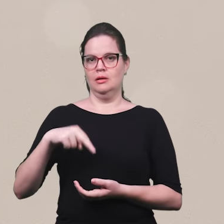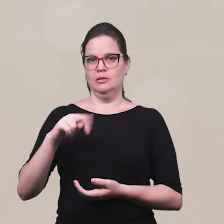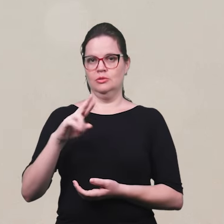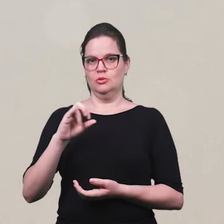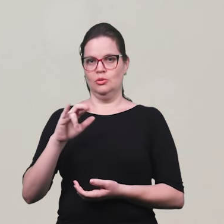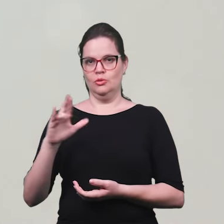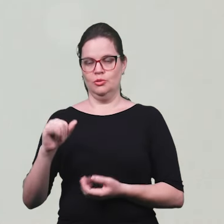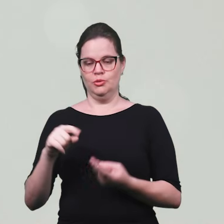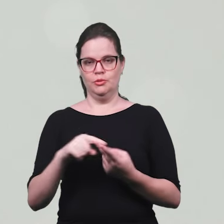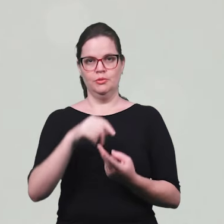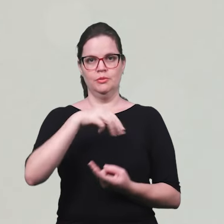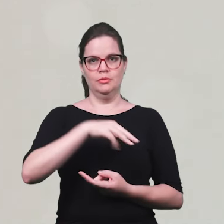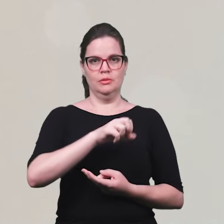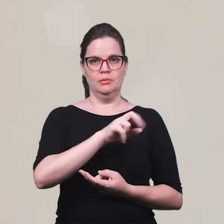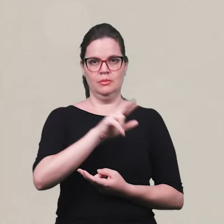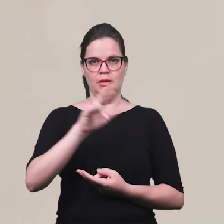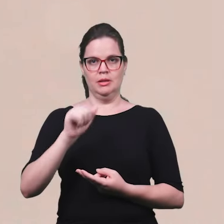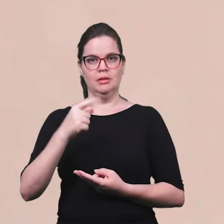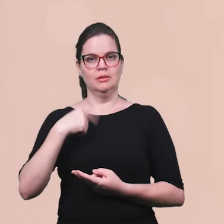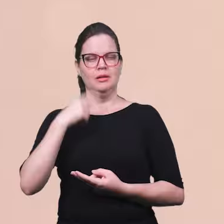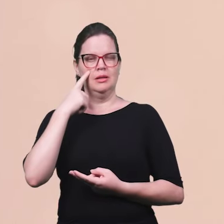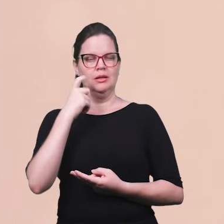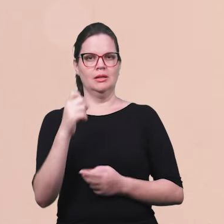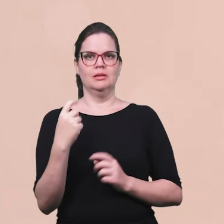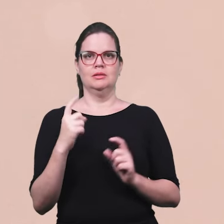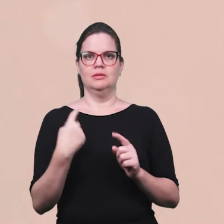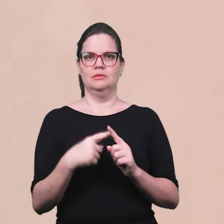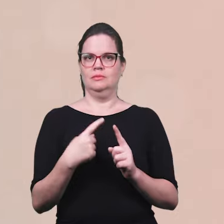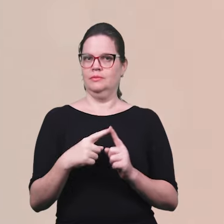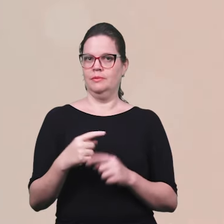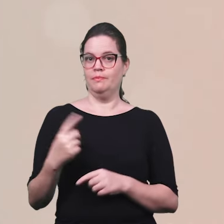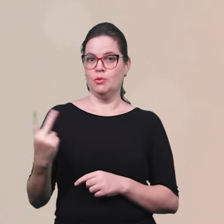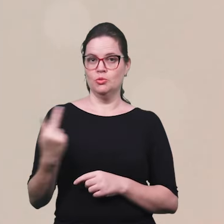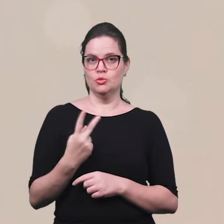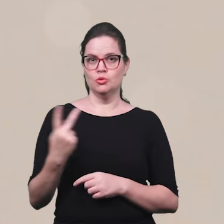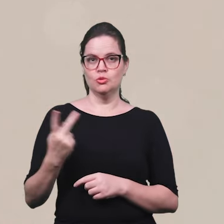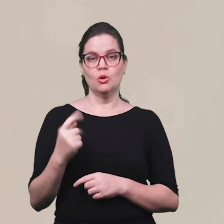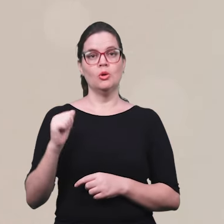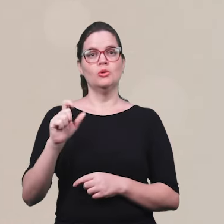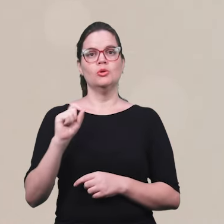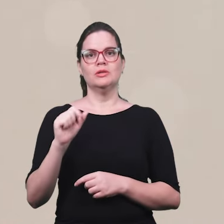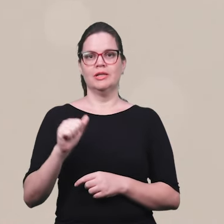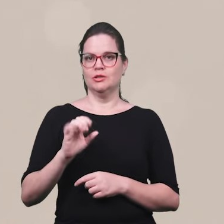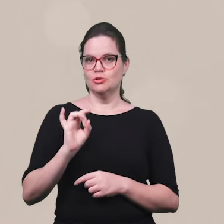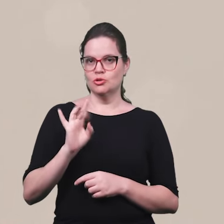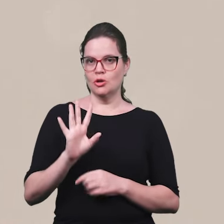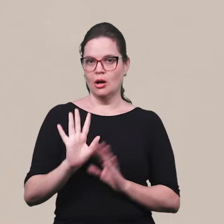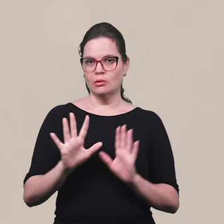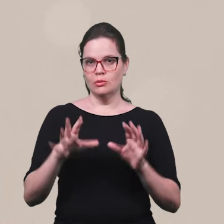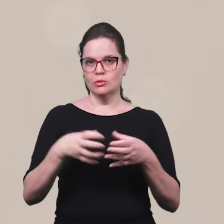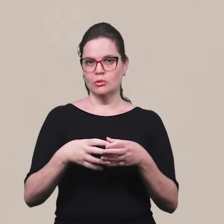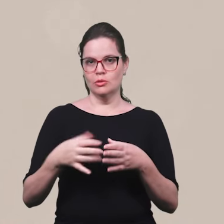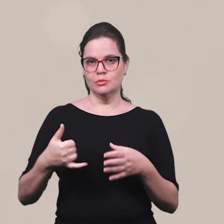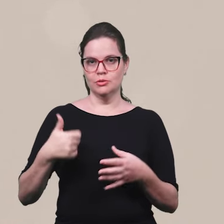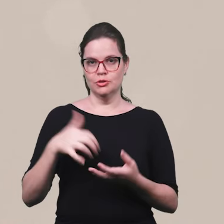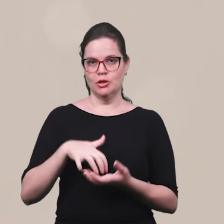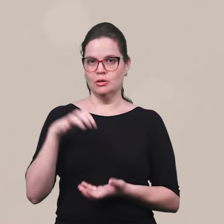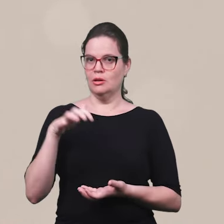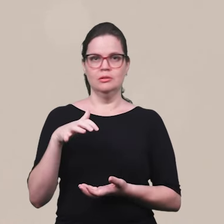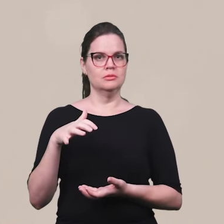a irmã Maria. E, Pastor Abel, o interessante é que eles foram além desse trabalho de idosos.